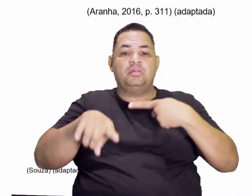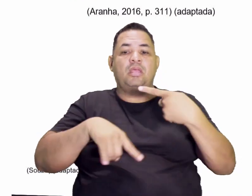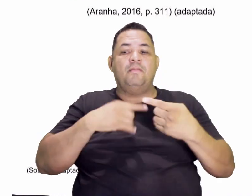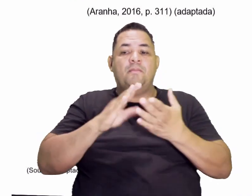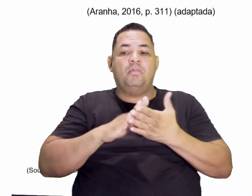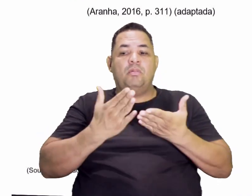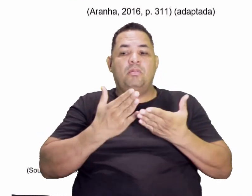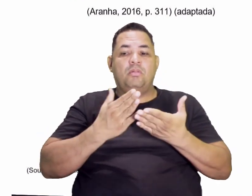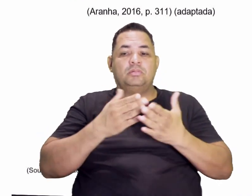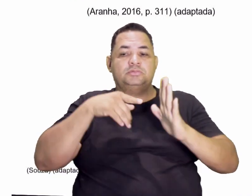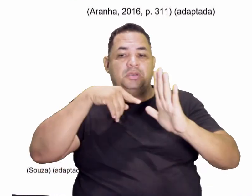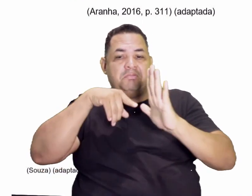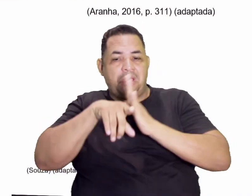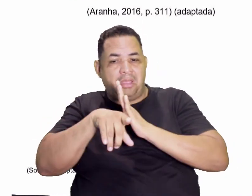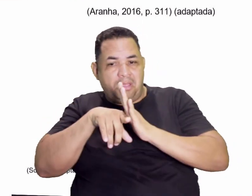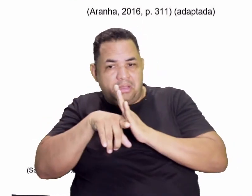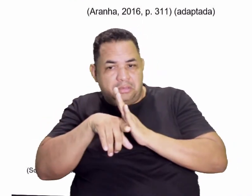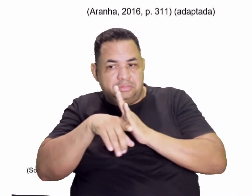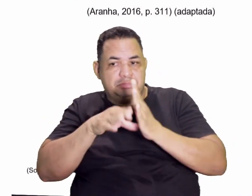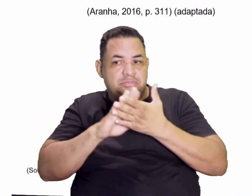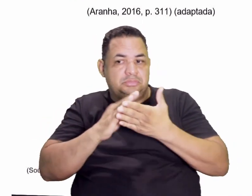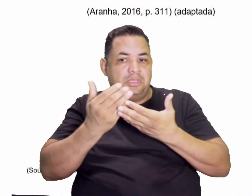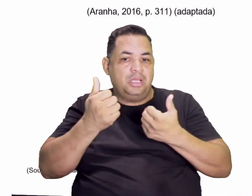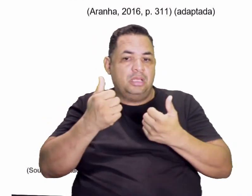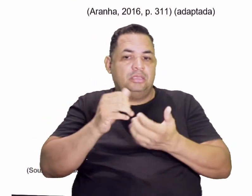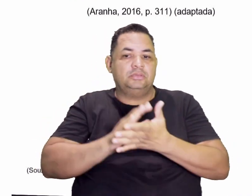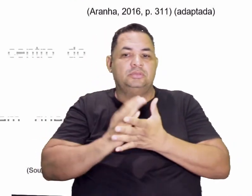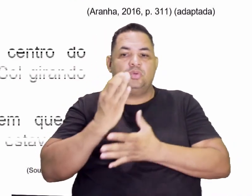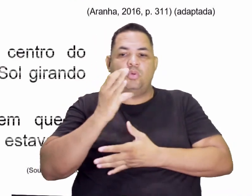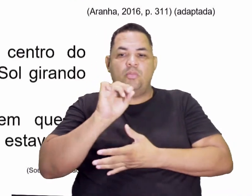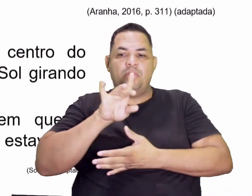Galileu, isso aqui na modernidade, tá?